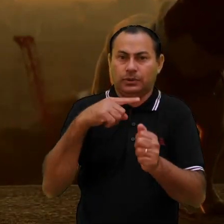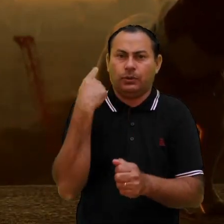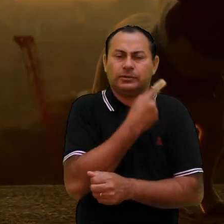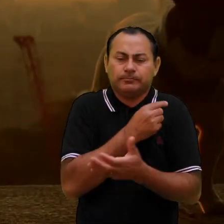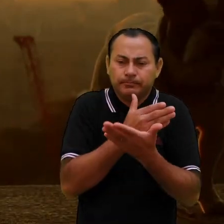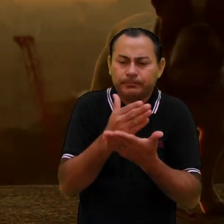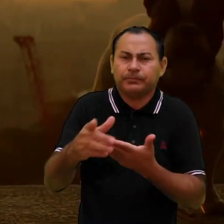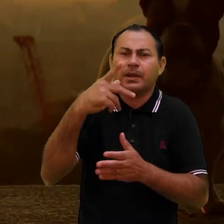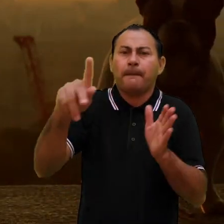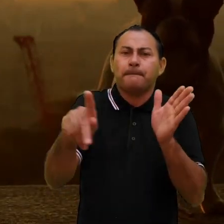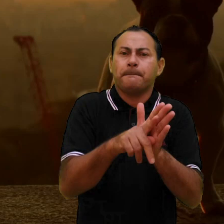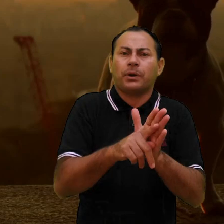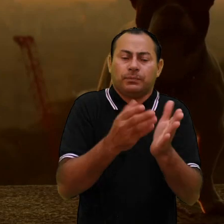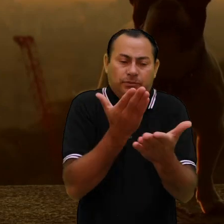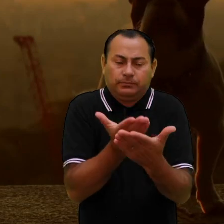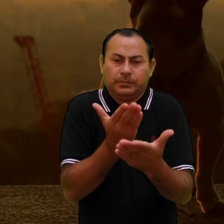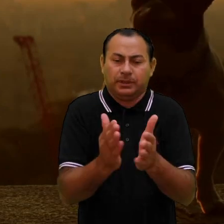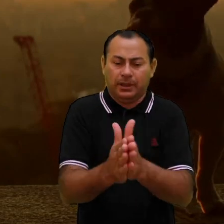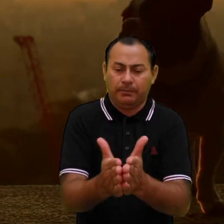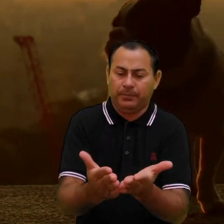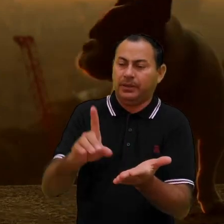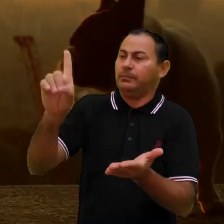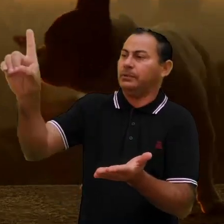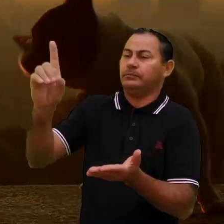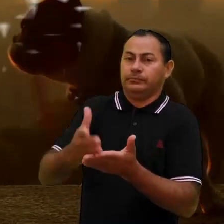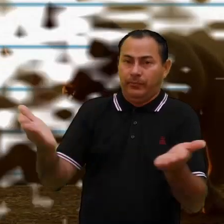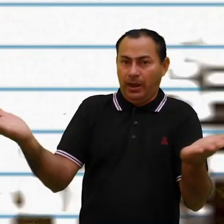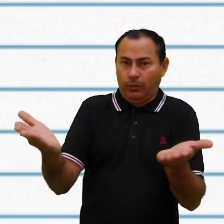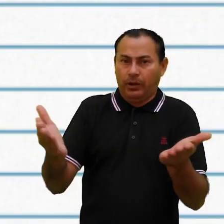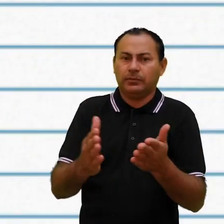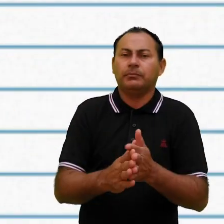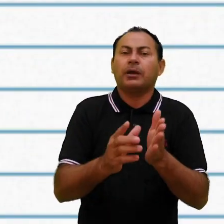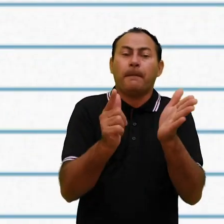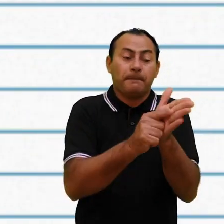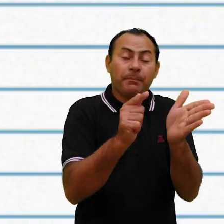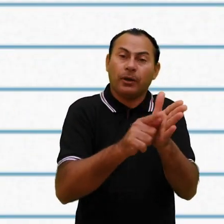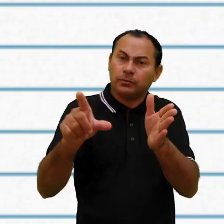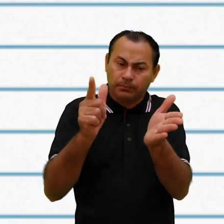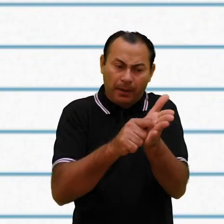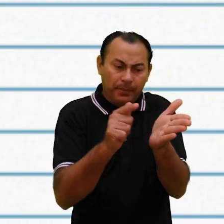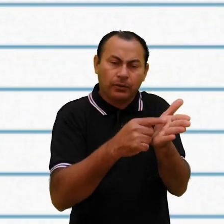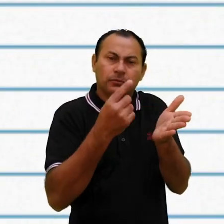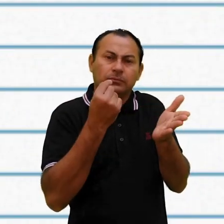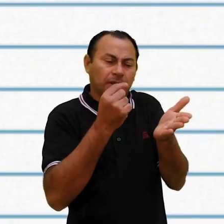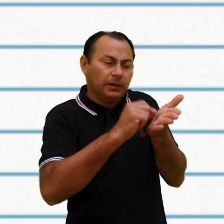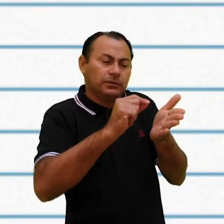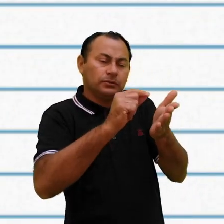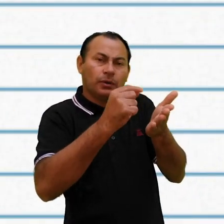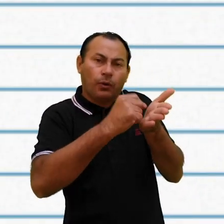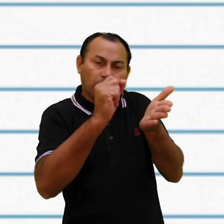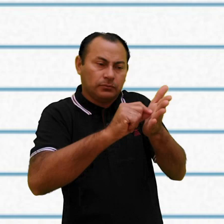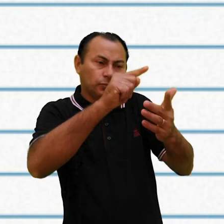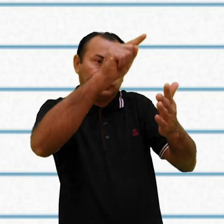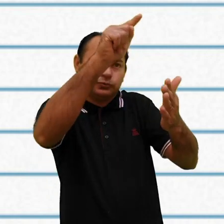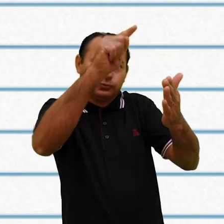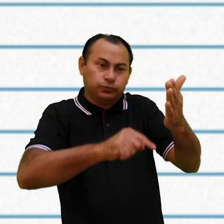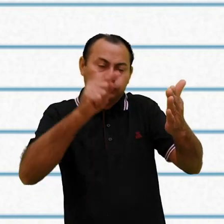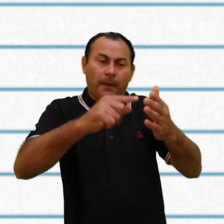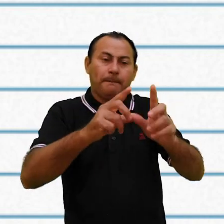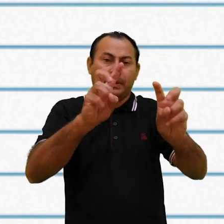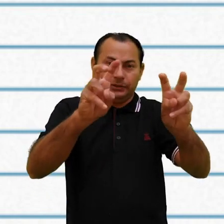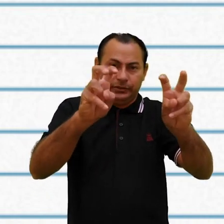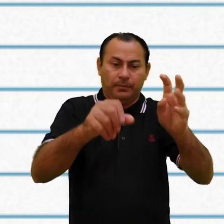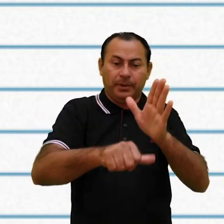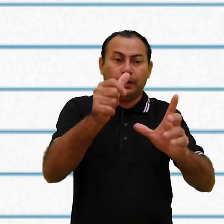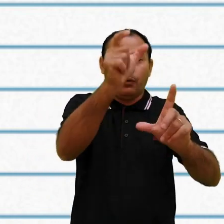vai começar o seu próprio estudo da Bíblia. Agora pegue uma folha de papel e faça uma coluna. Coloque um título para